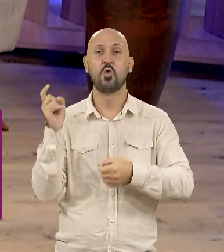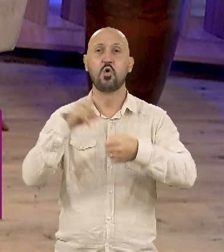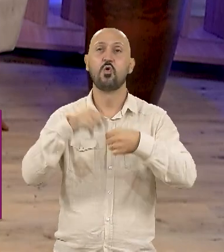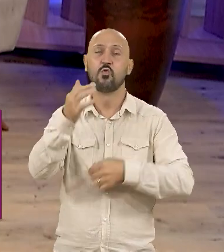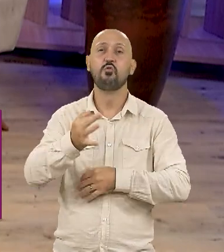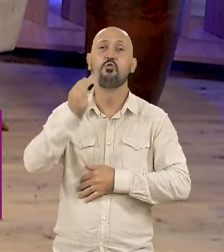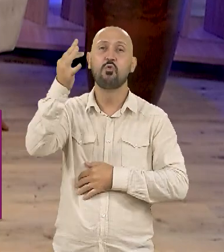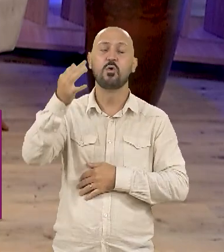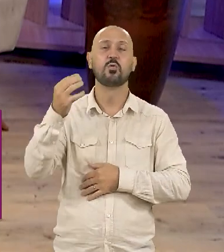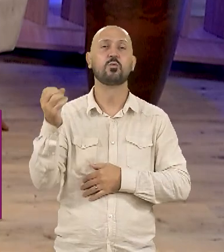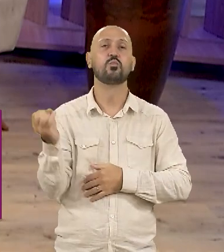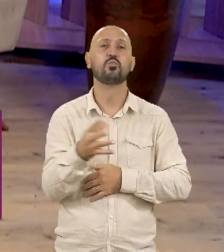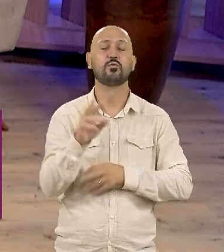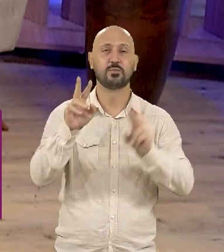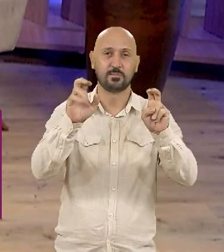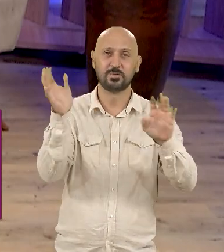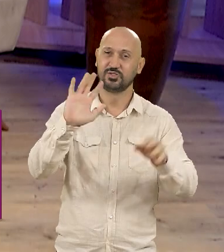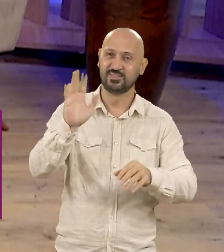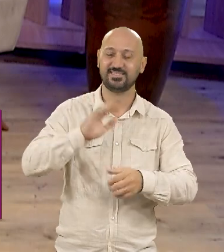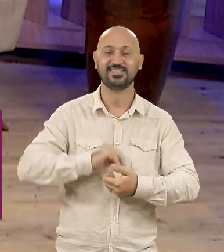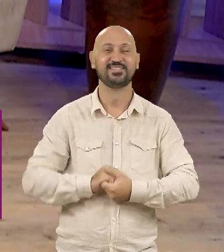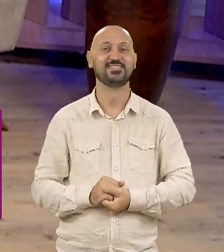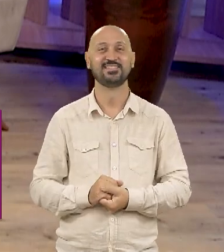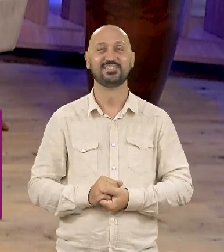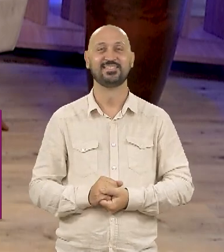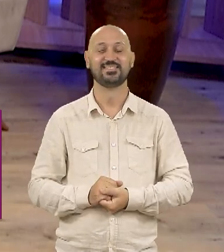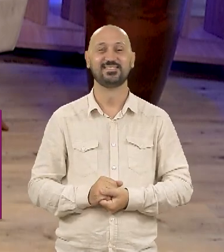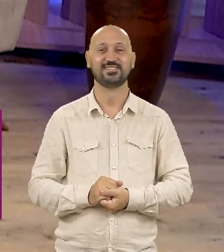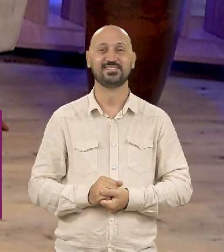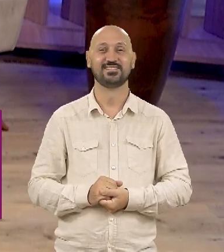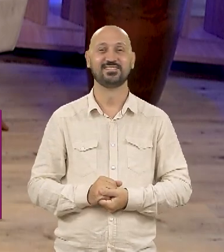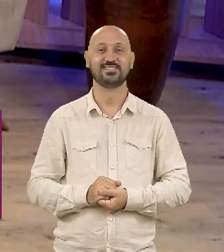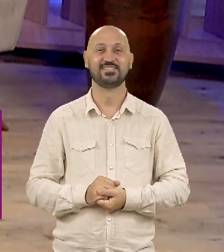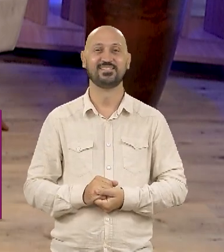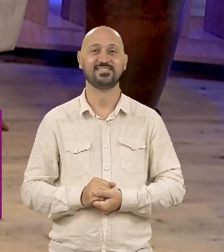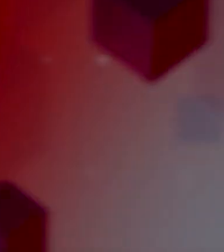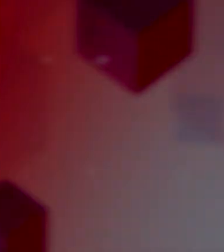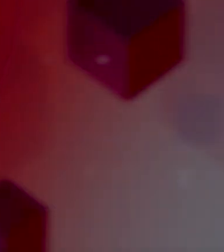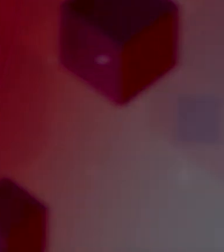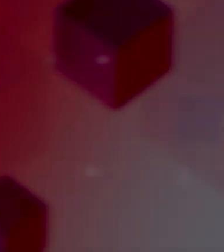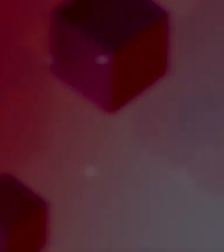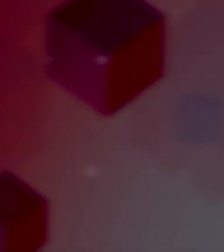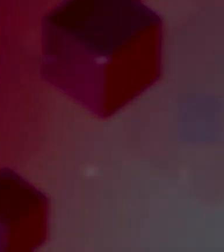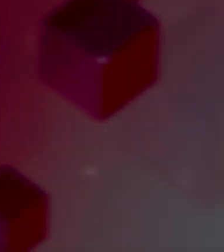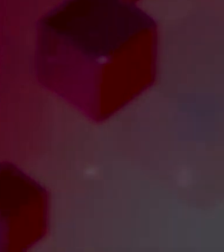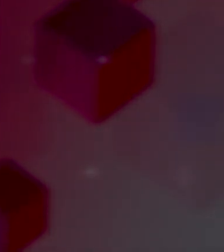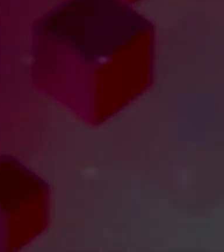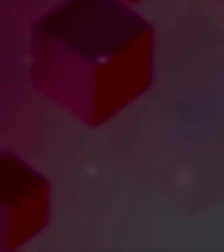momento que nós estamos vivendo. E eu volto numa próxima edição com um novo tema. Até mais. Tchau, tchau.